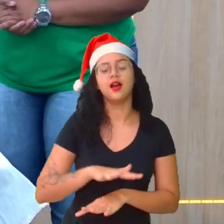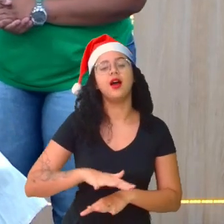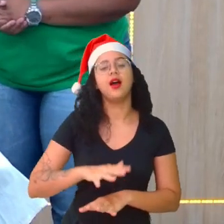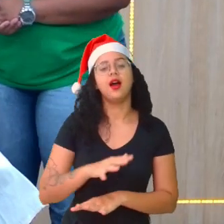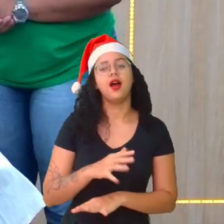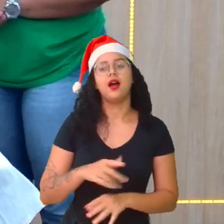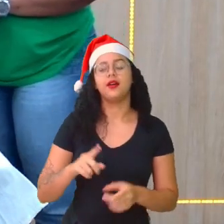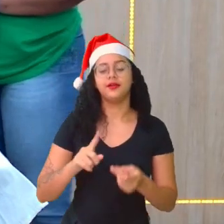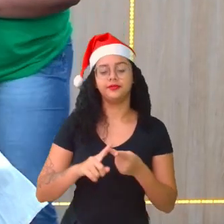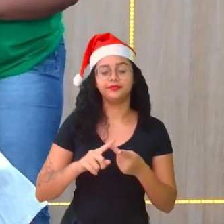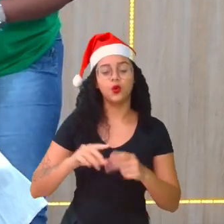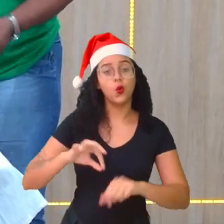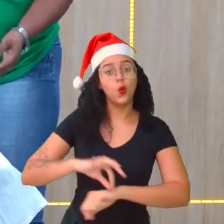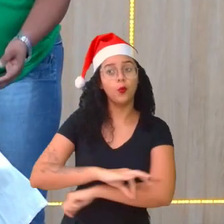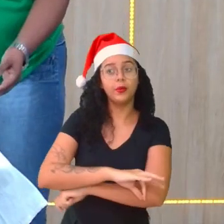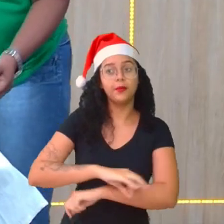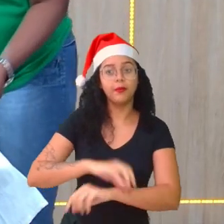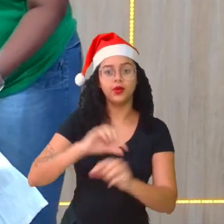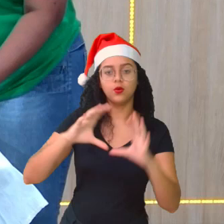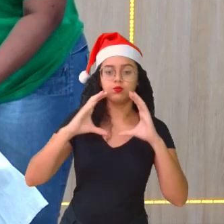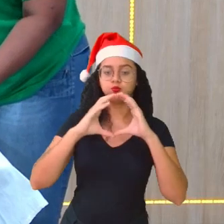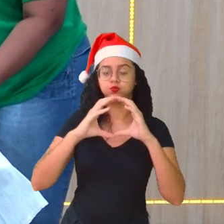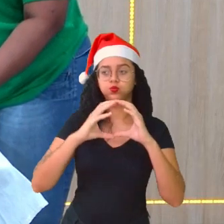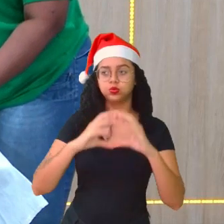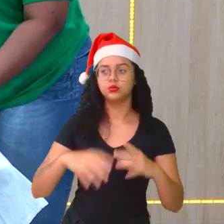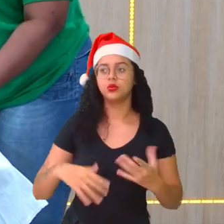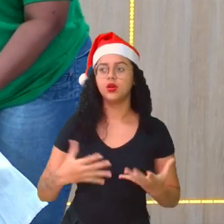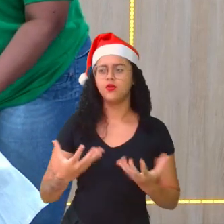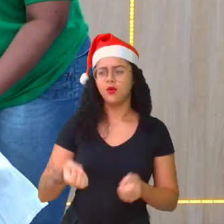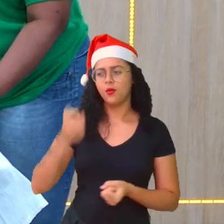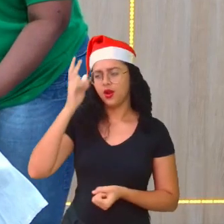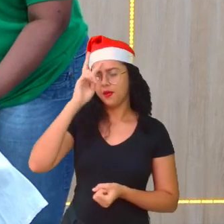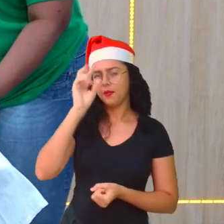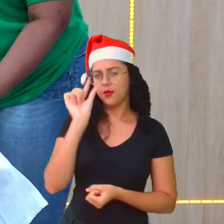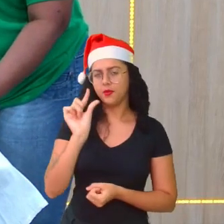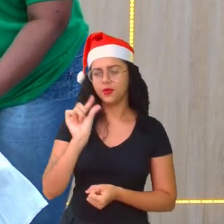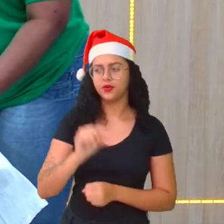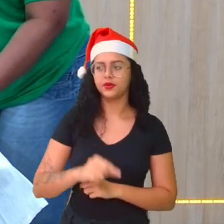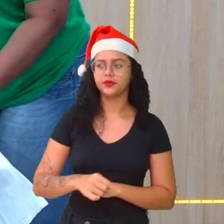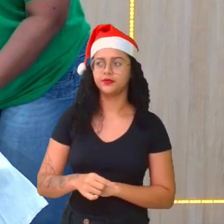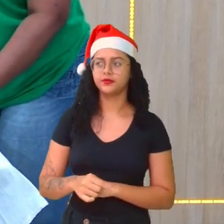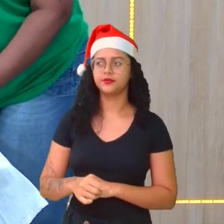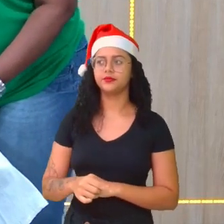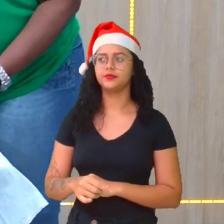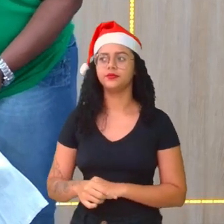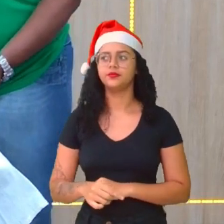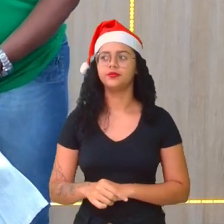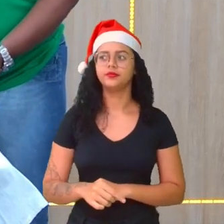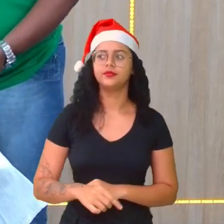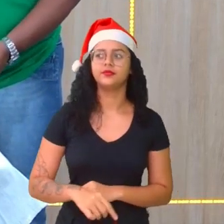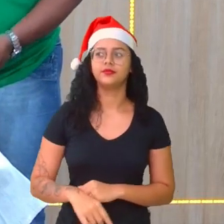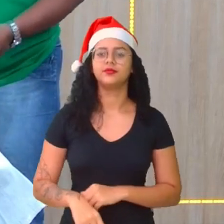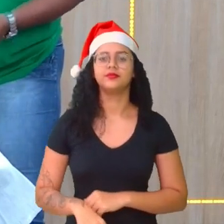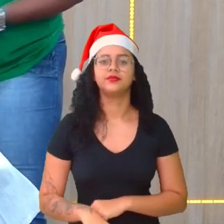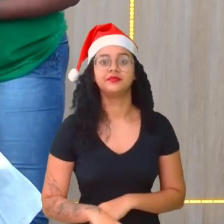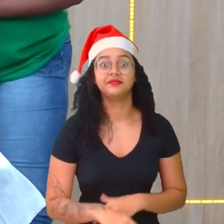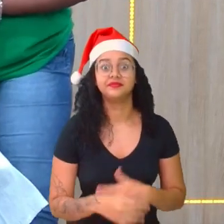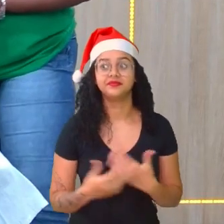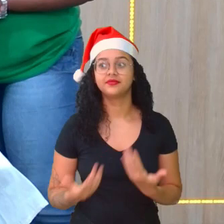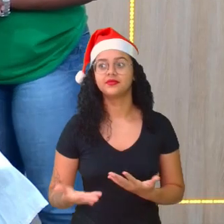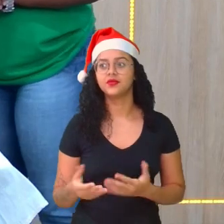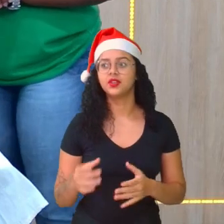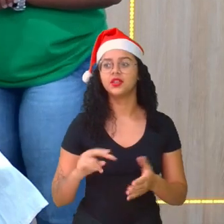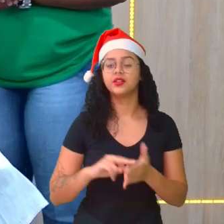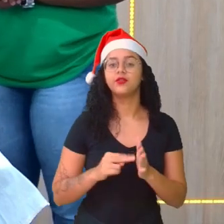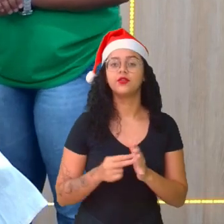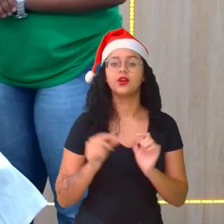círculo, o comprimento da circunferência. Vamos relembrar um pouquinho, professora, para os meninos? Vamos lá, vamos lembrar do catiupiri. Opa, isso quer dizer